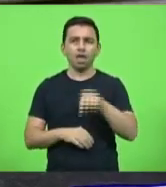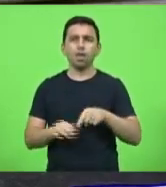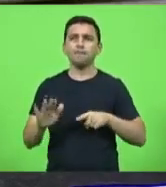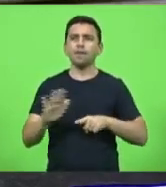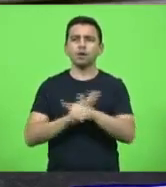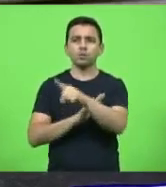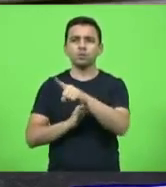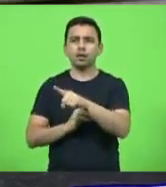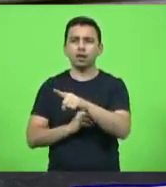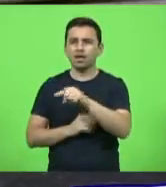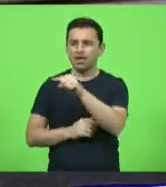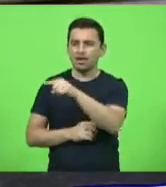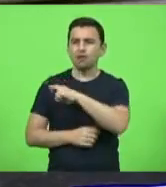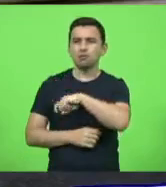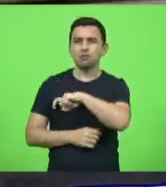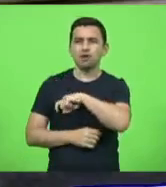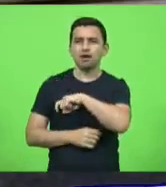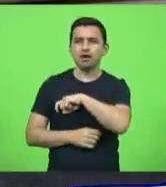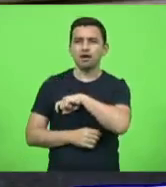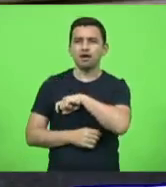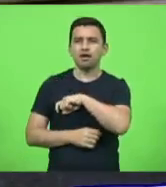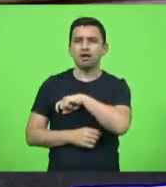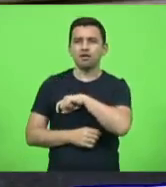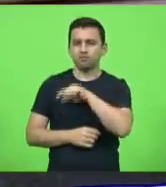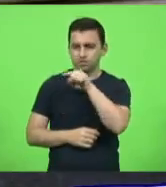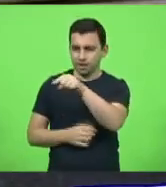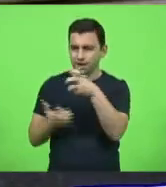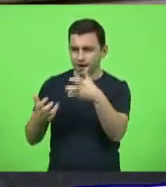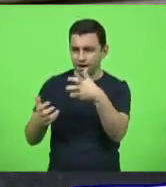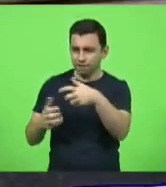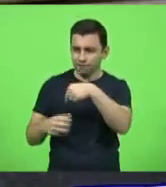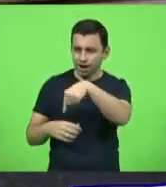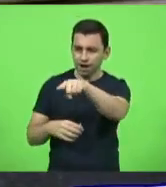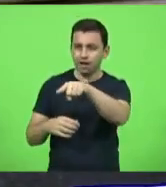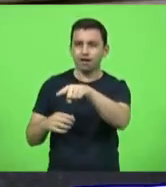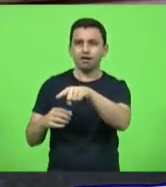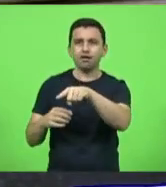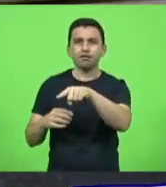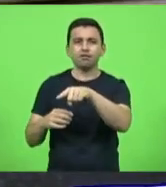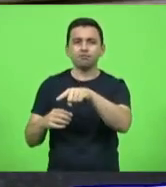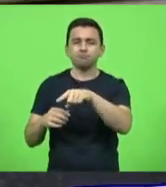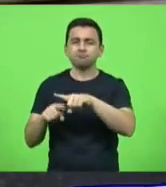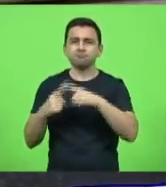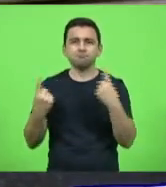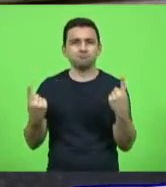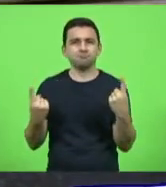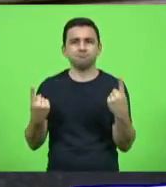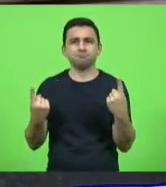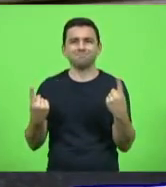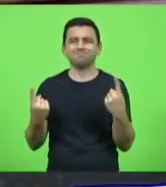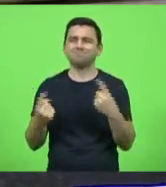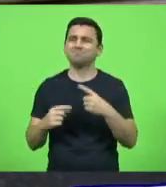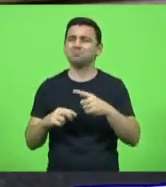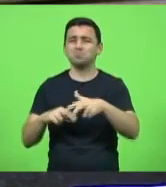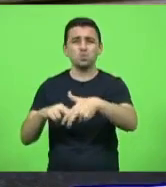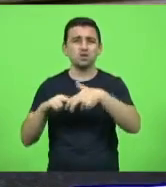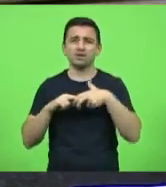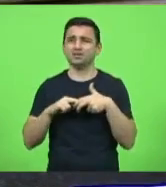Lobo Mau se ele quer que a Chapeuzinho Vermelho vá lá na casa dele ou não. É exatamente por isso que essas pessoas